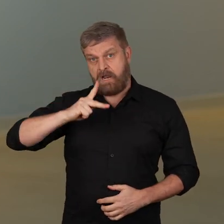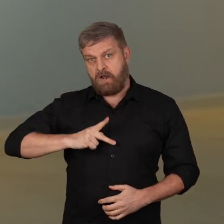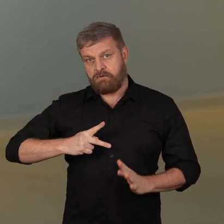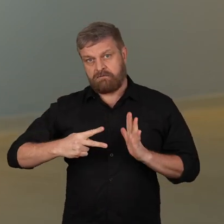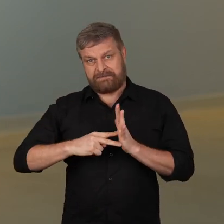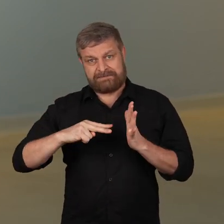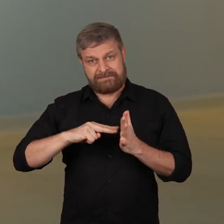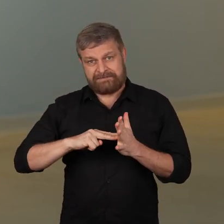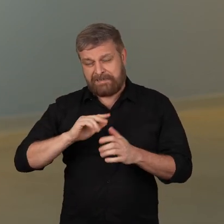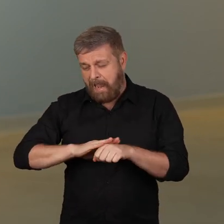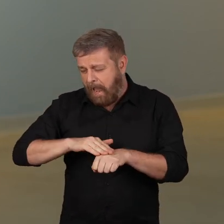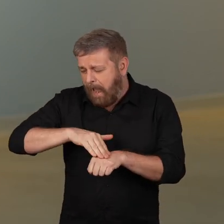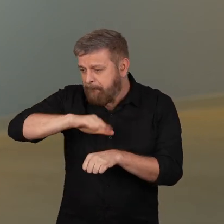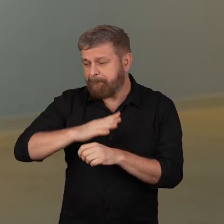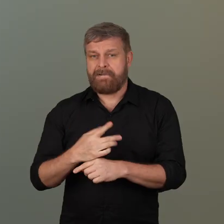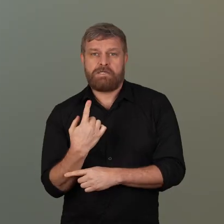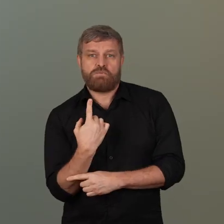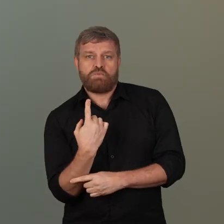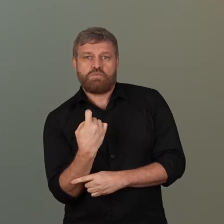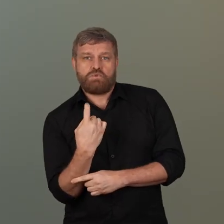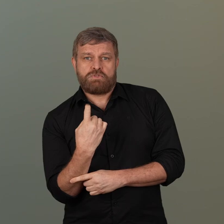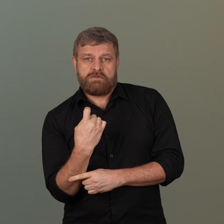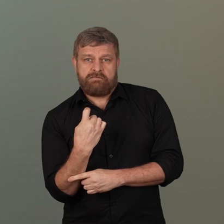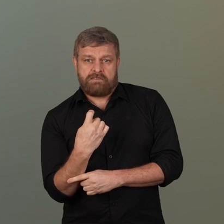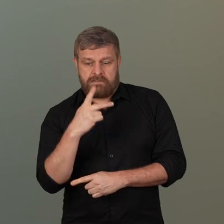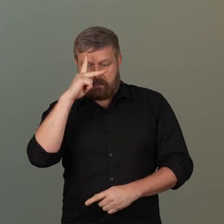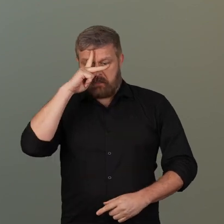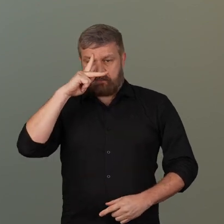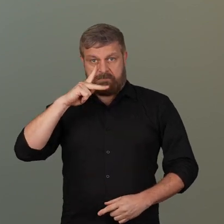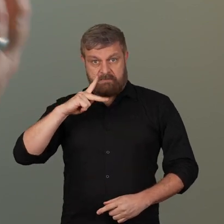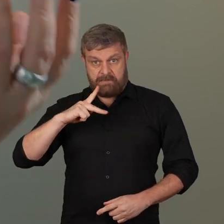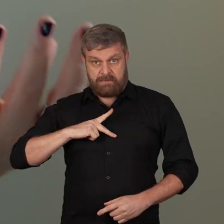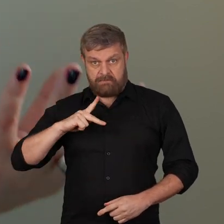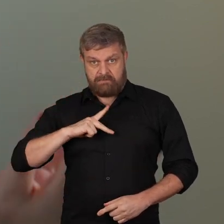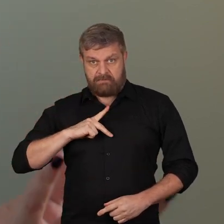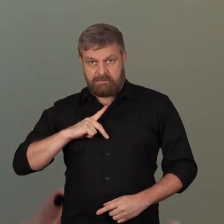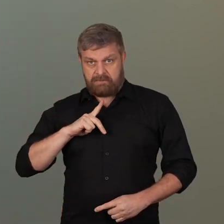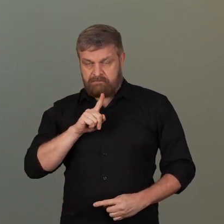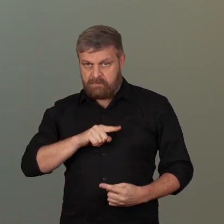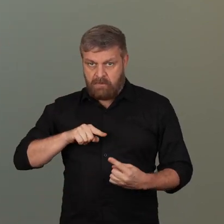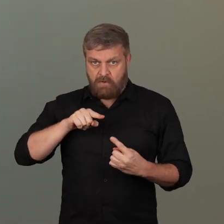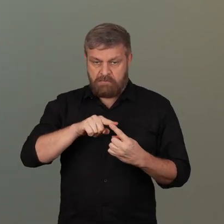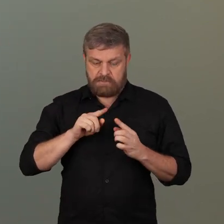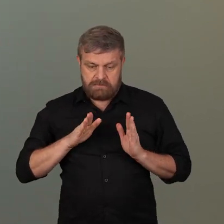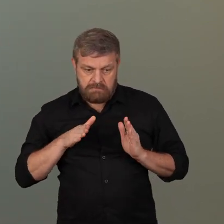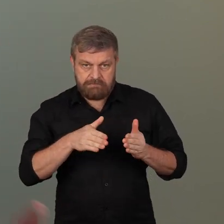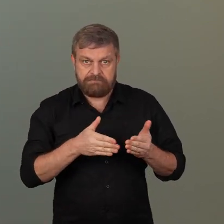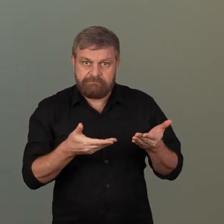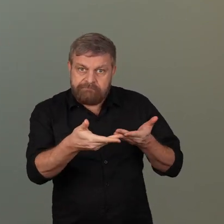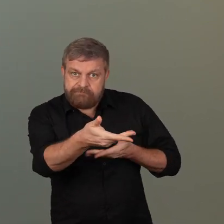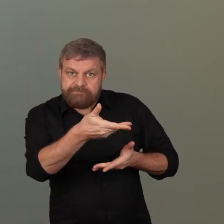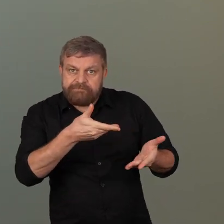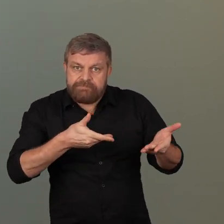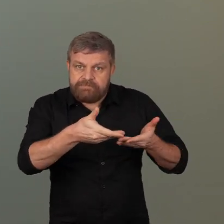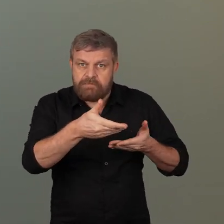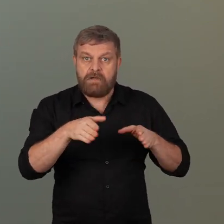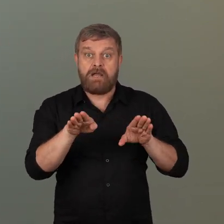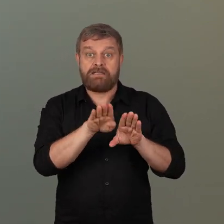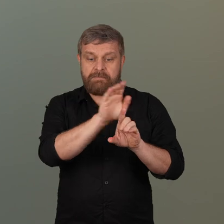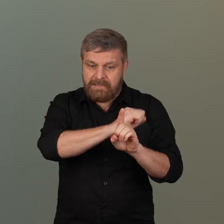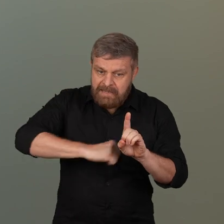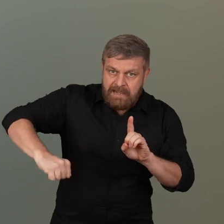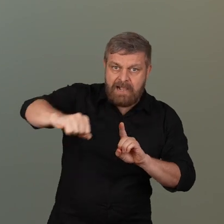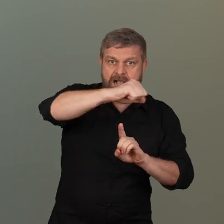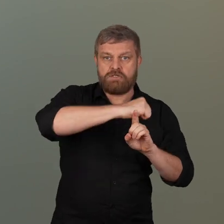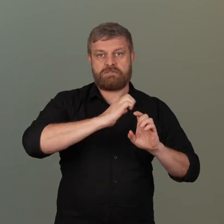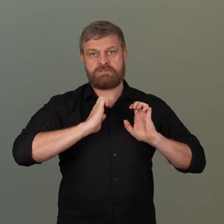a mais individual, de mim para mim mesmo, que desemboca numa ética para o outro, a socioética,